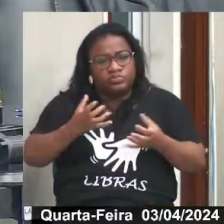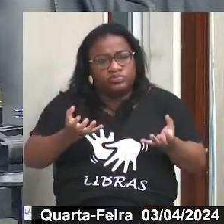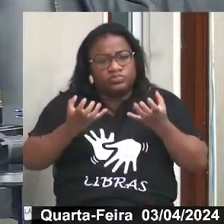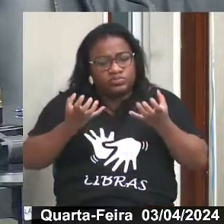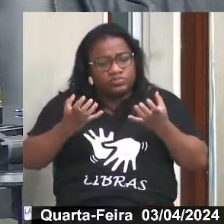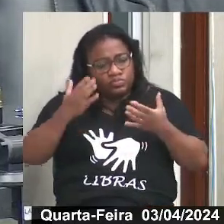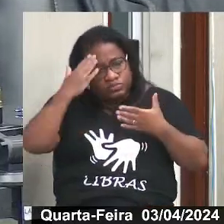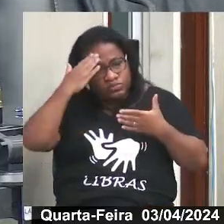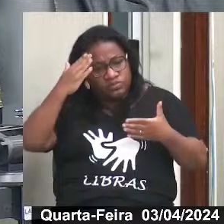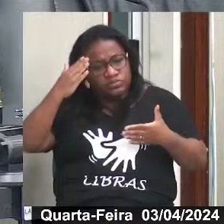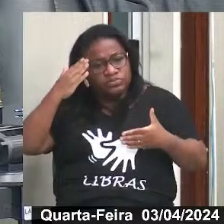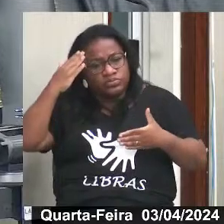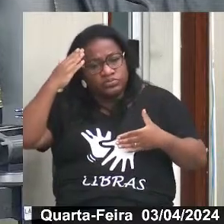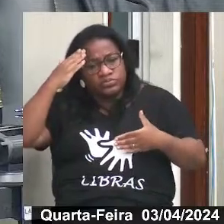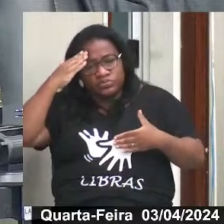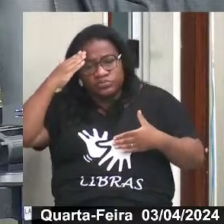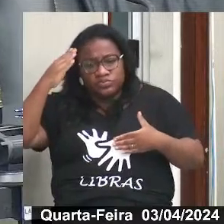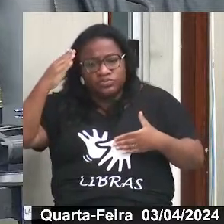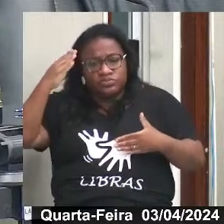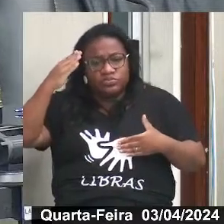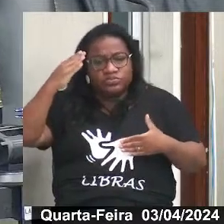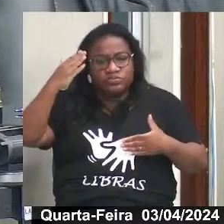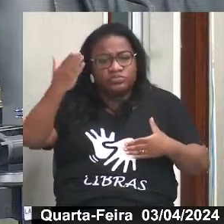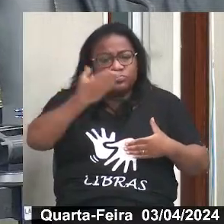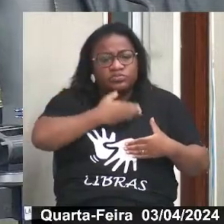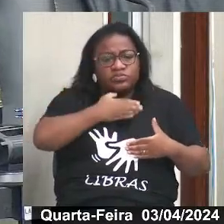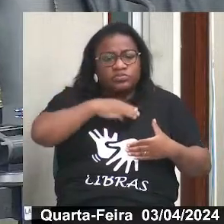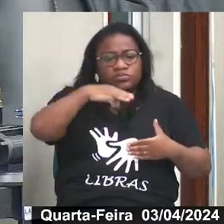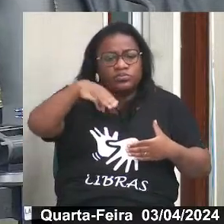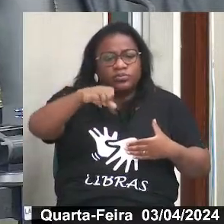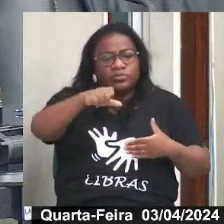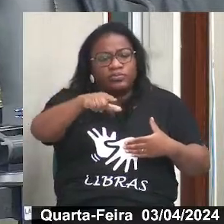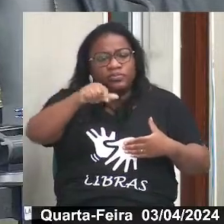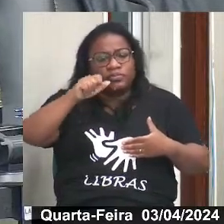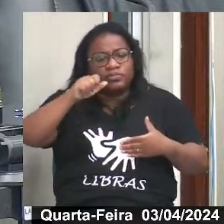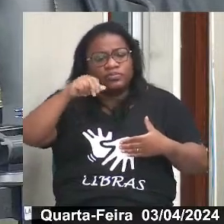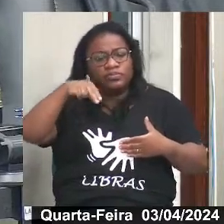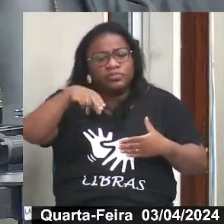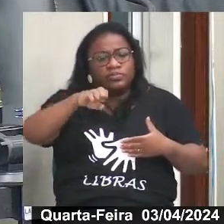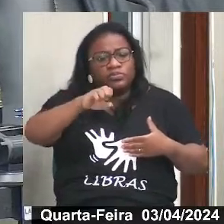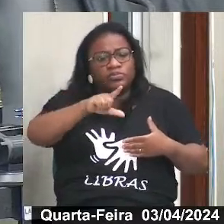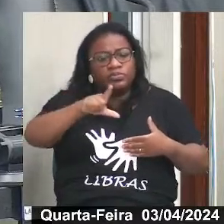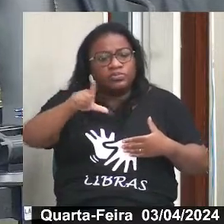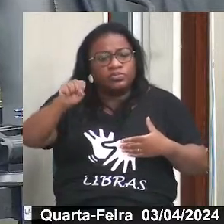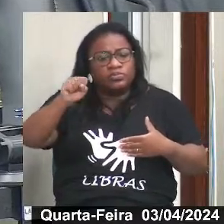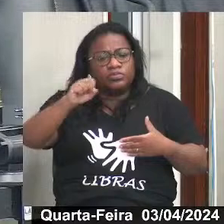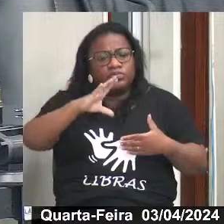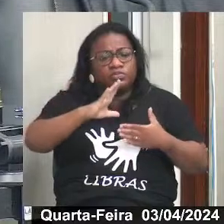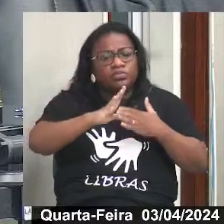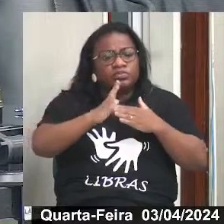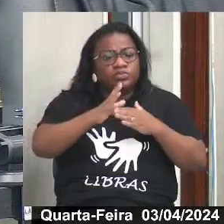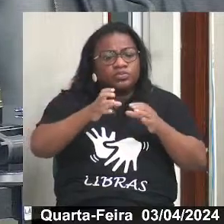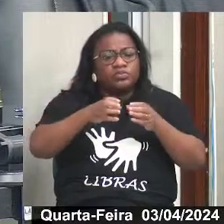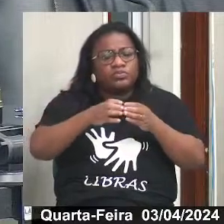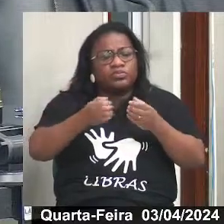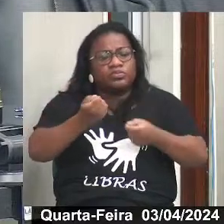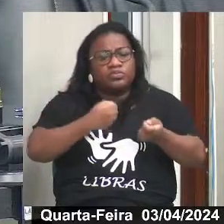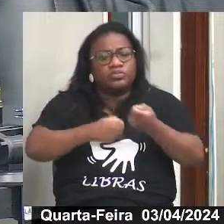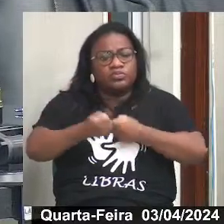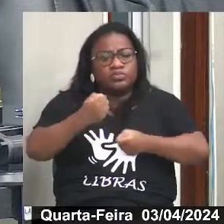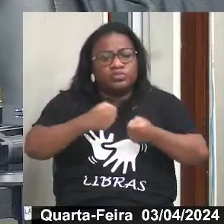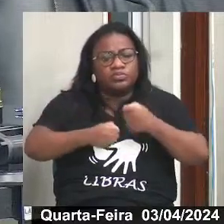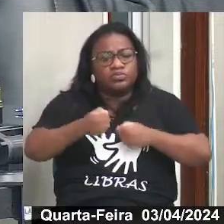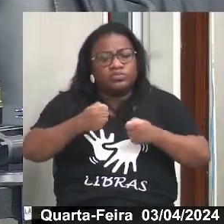agradecer a presença do Sérgio, do Itamar, do Max, do meu assessor Delcio, William, e da Cremilda da